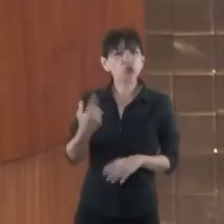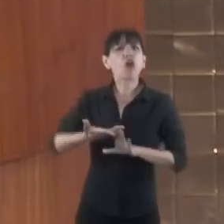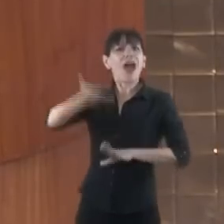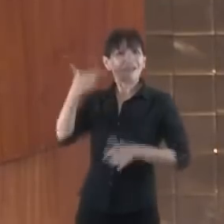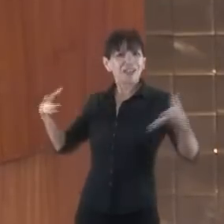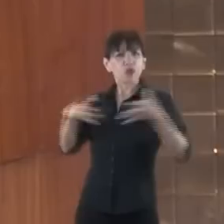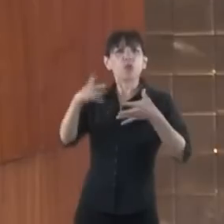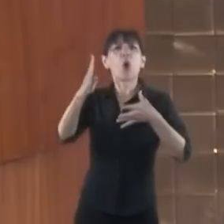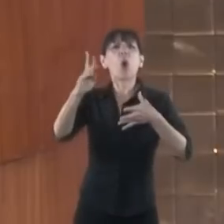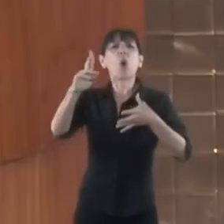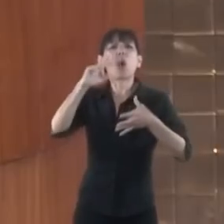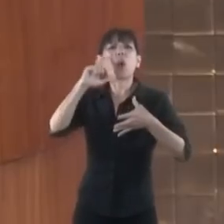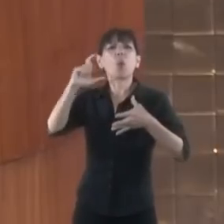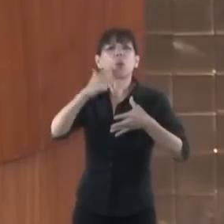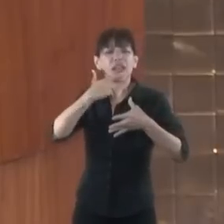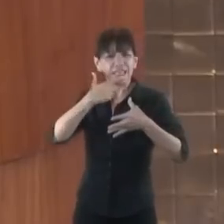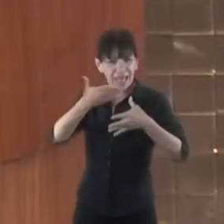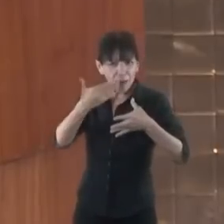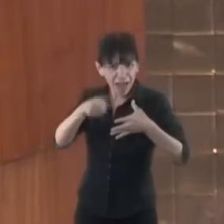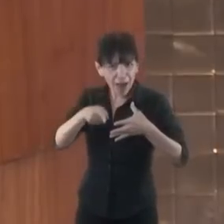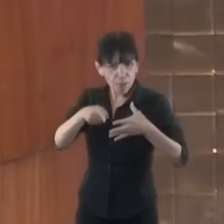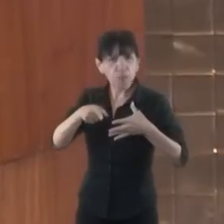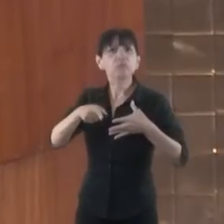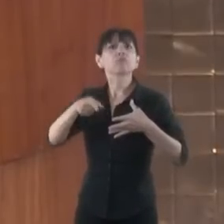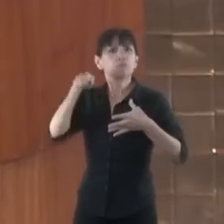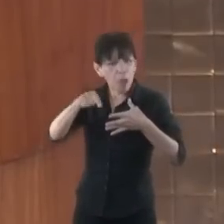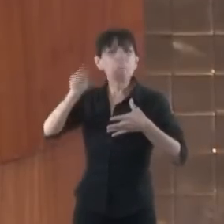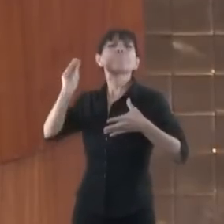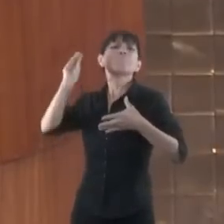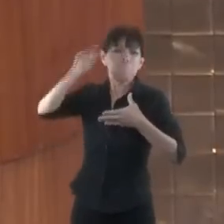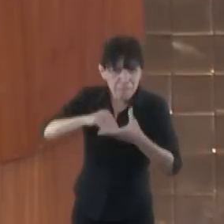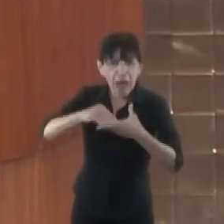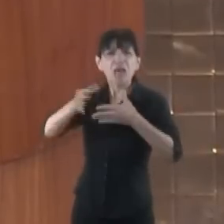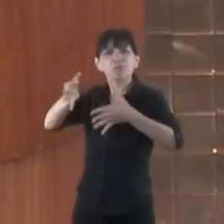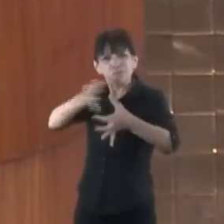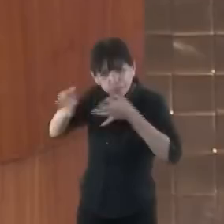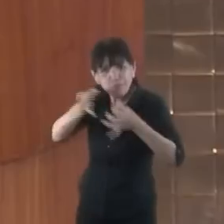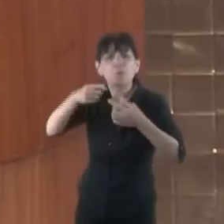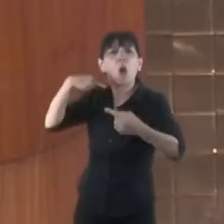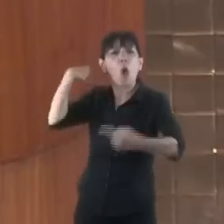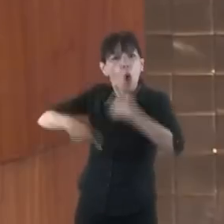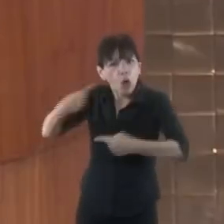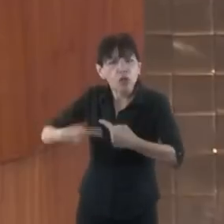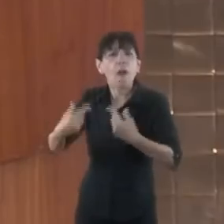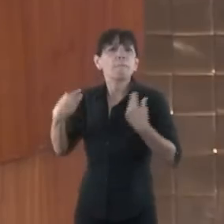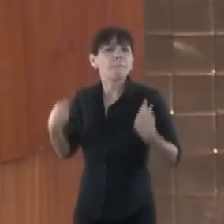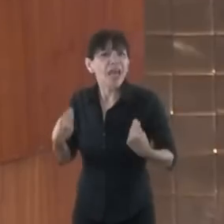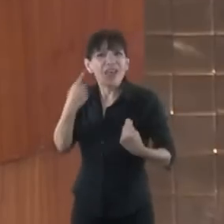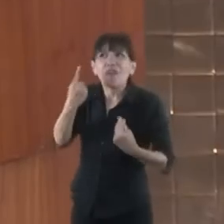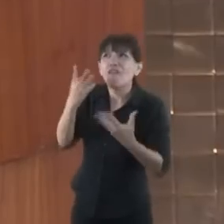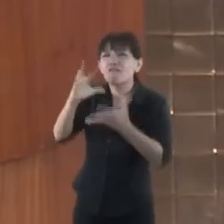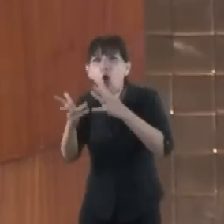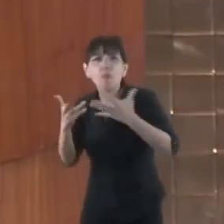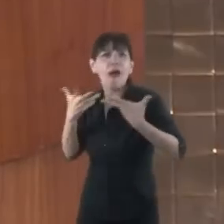BRICS. Vamos continuar conversando com os BRICS para saber como é que eles podem ajudar. Vamos seguir charlando com eles para ver como podemos ajudar.